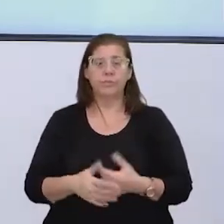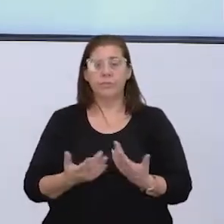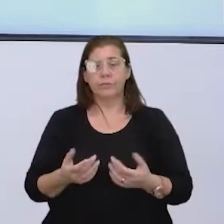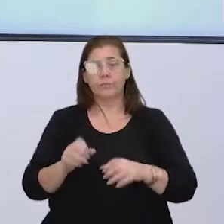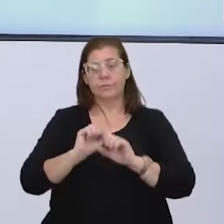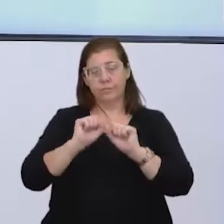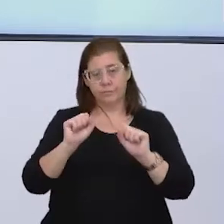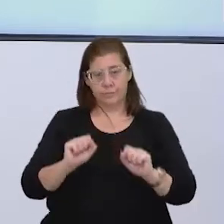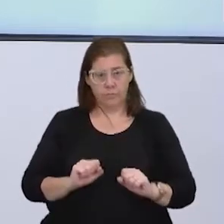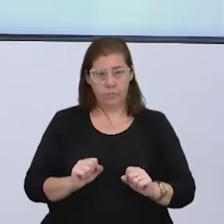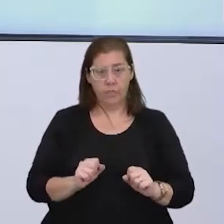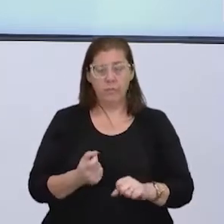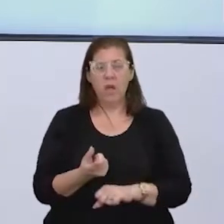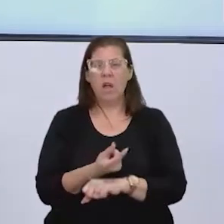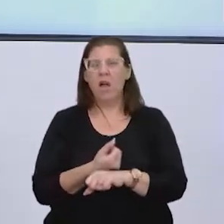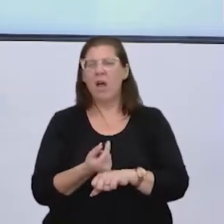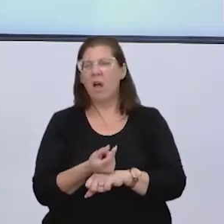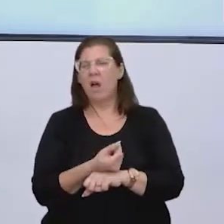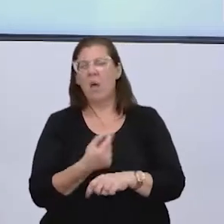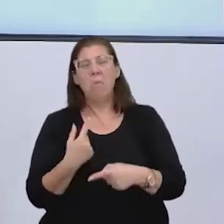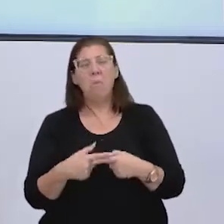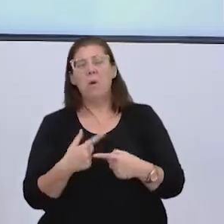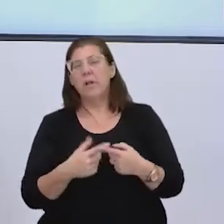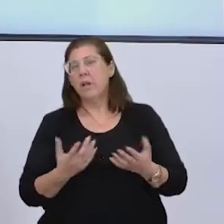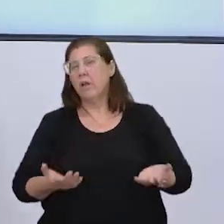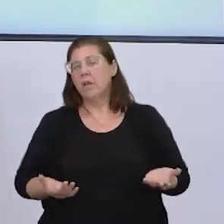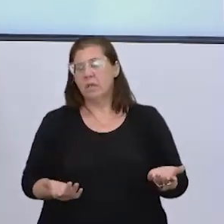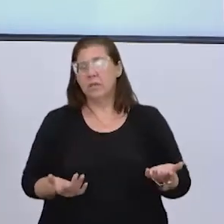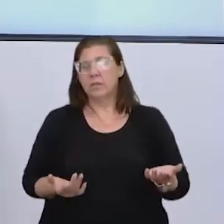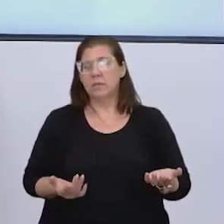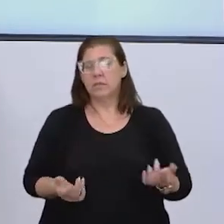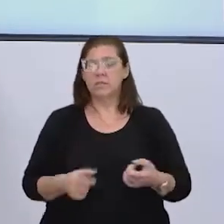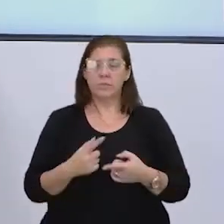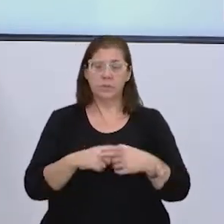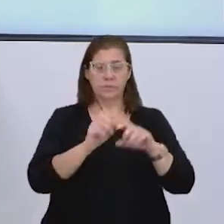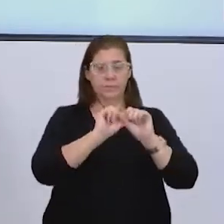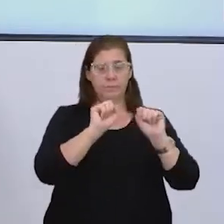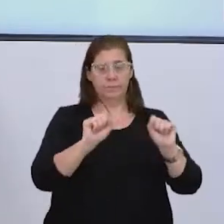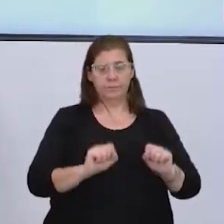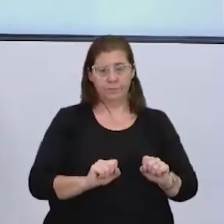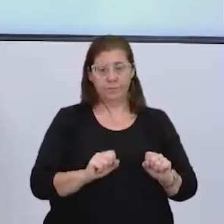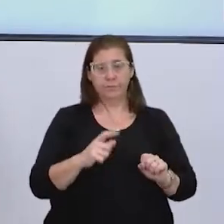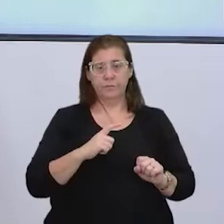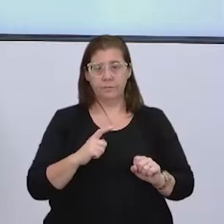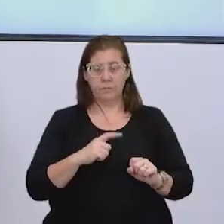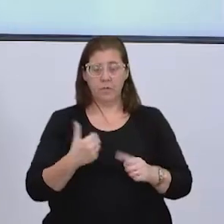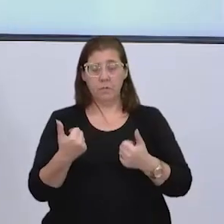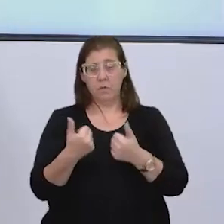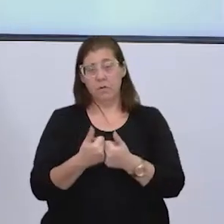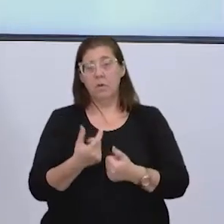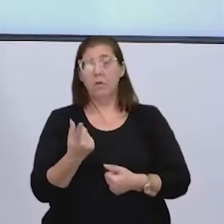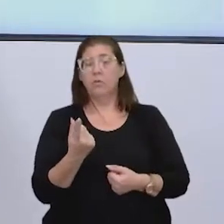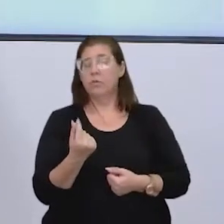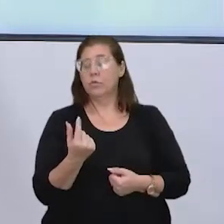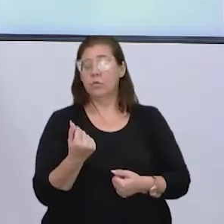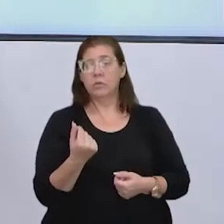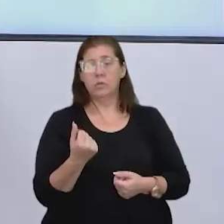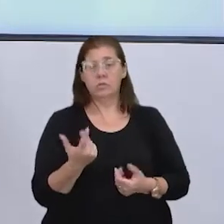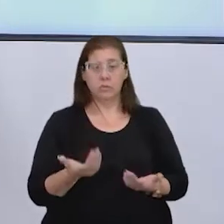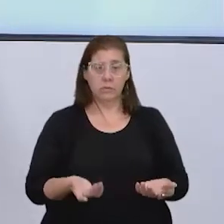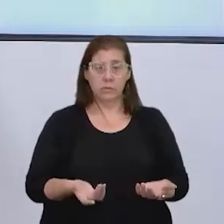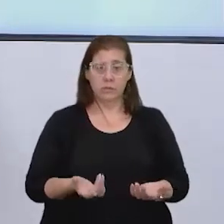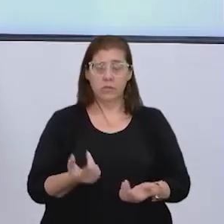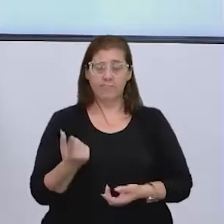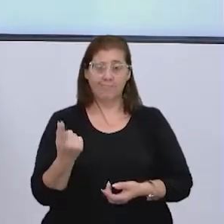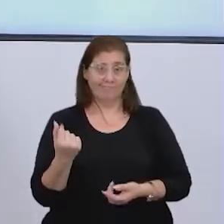do sistema capitalista, mas por que sobre o sistema capitalista? Porque o sistema capitalista gira em torno do capital. O capital nada mais é